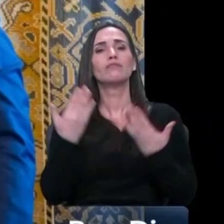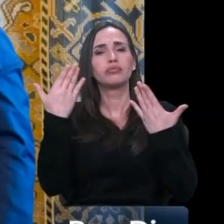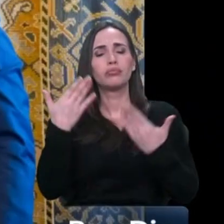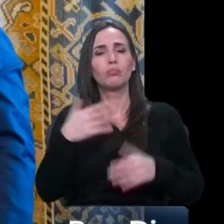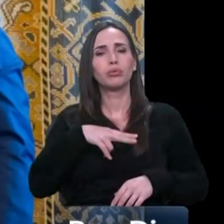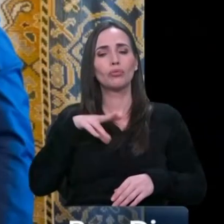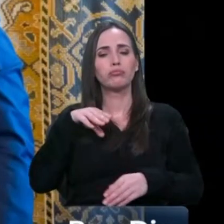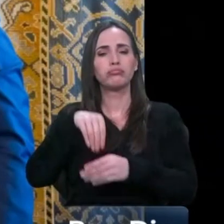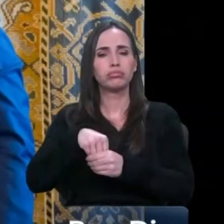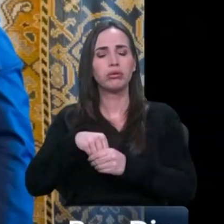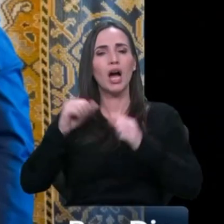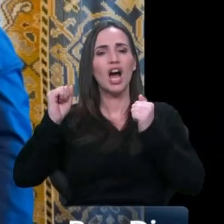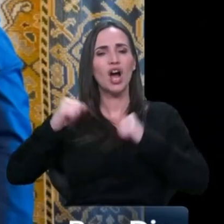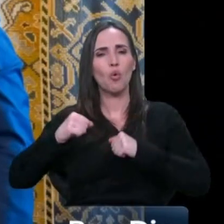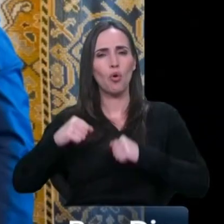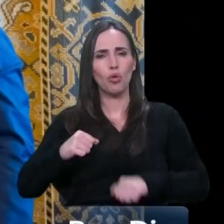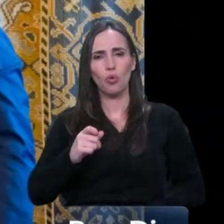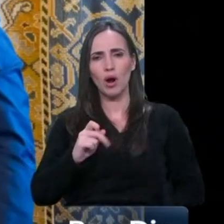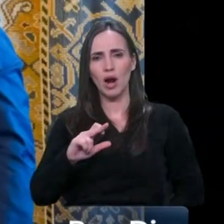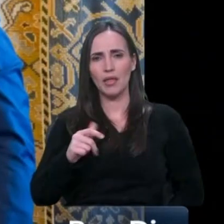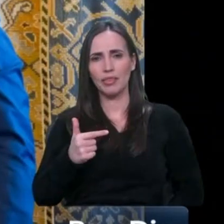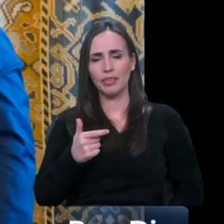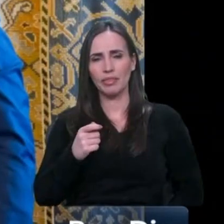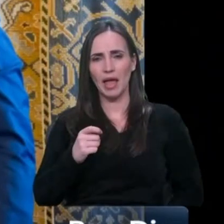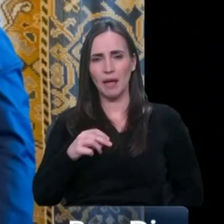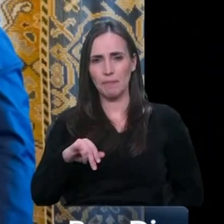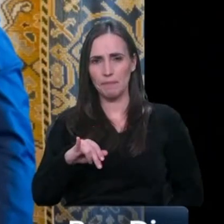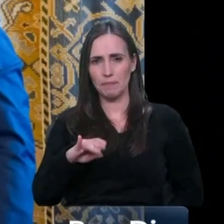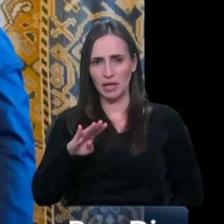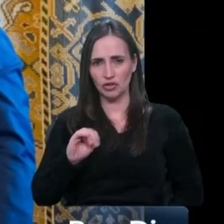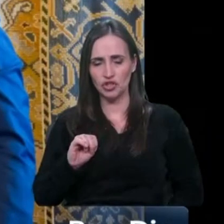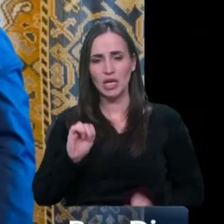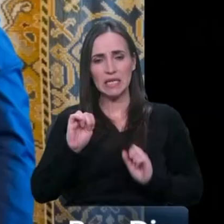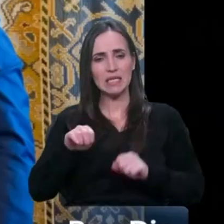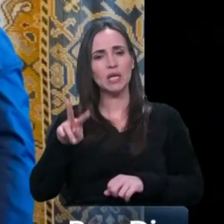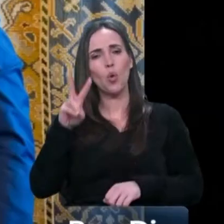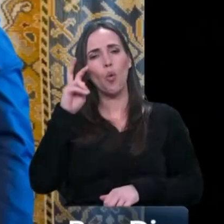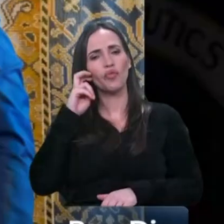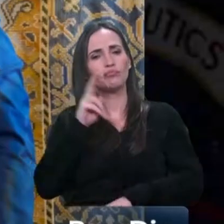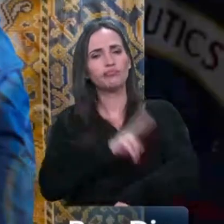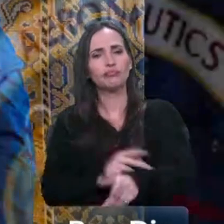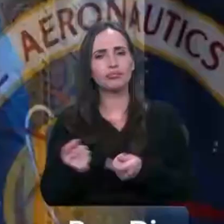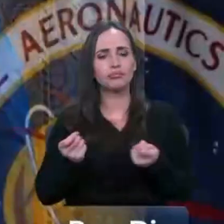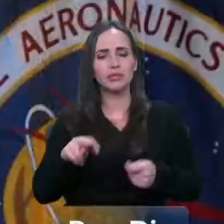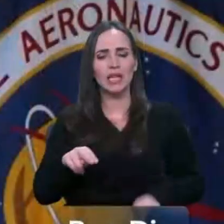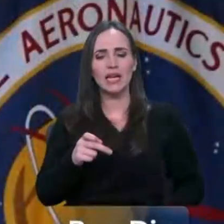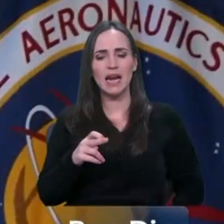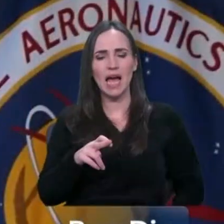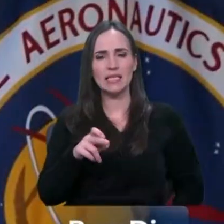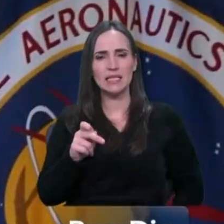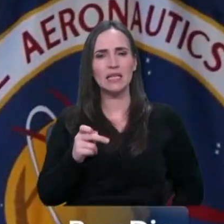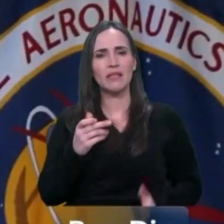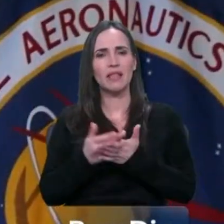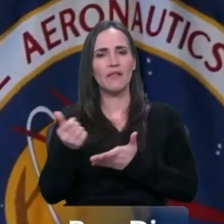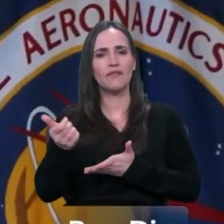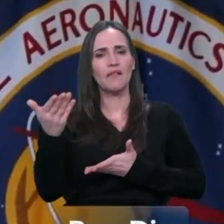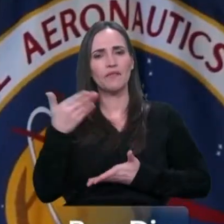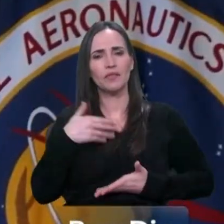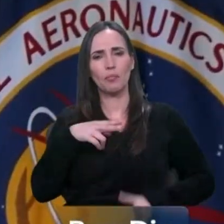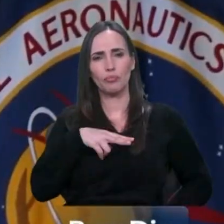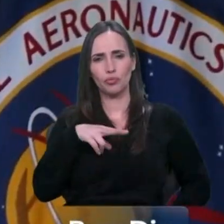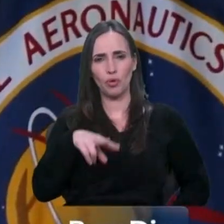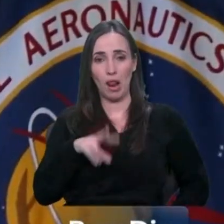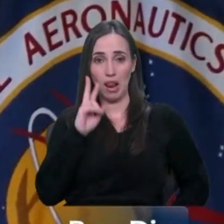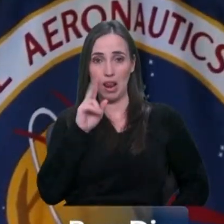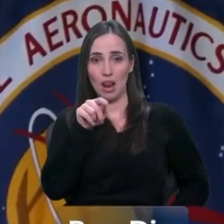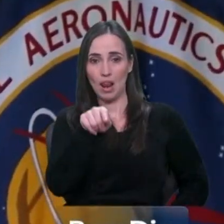Acordos Artemis. E, sim, vamos ouvir o próprio administrador da NASA dar as boas-vindas a Portugal. Aqui está ele,